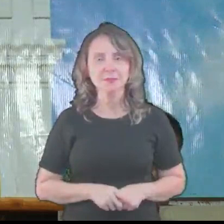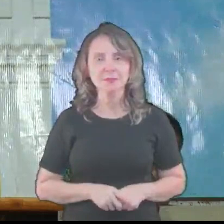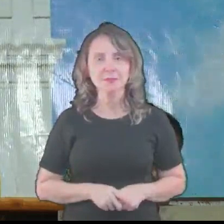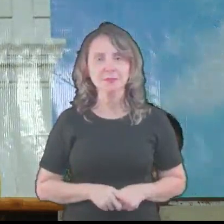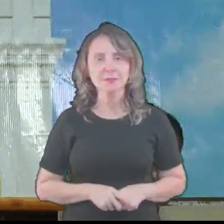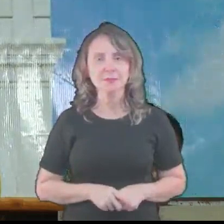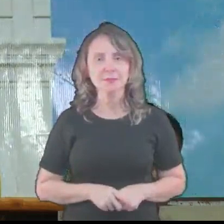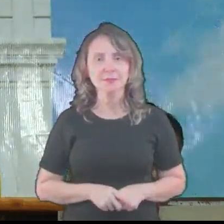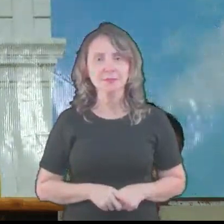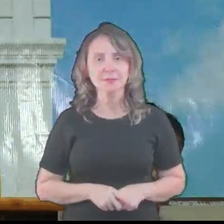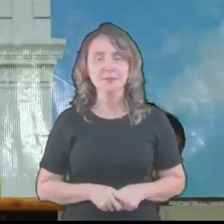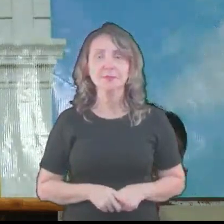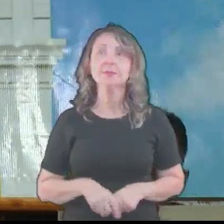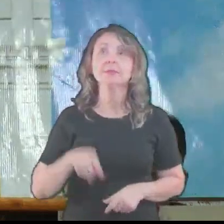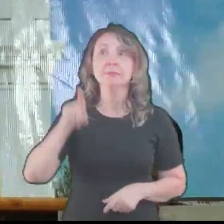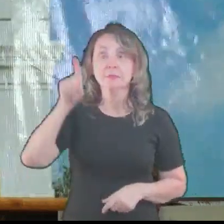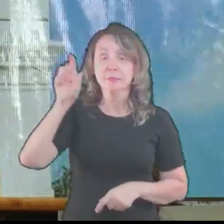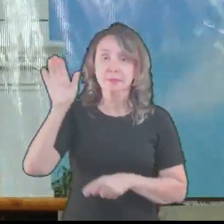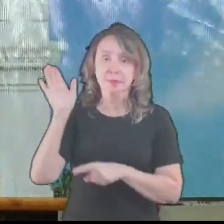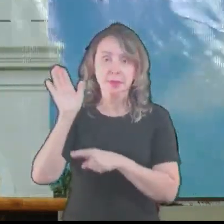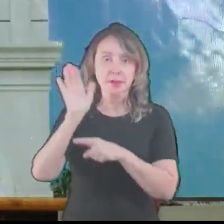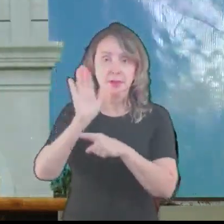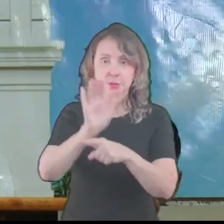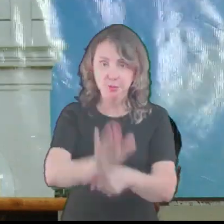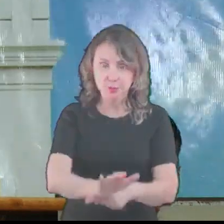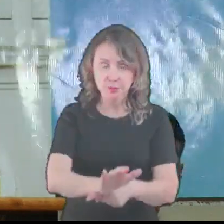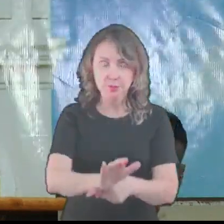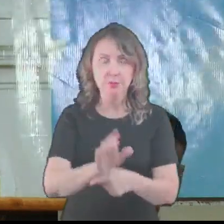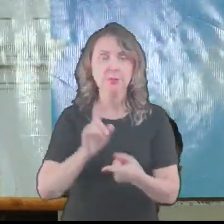Ele não só ajuda, mas ele guarda.